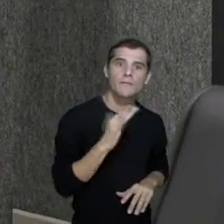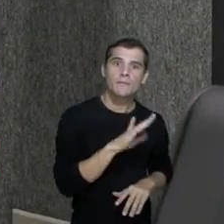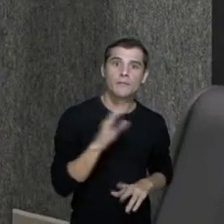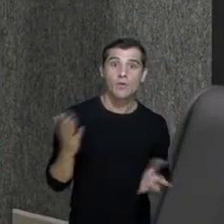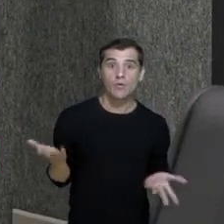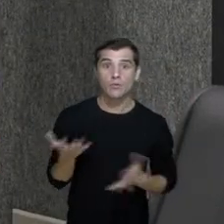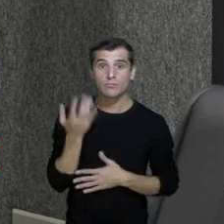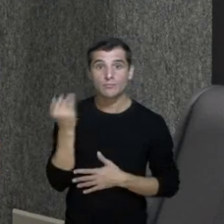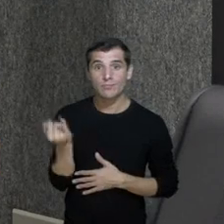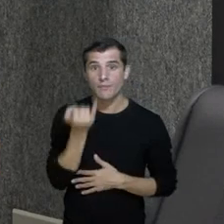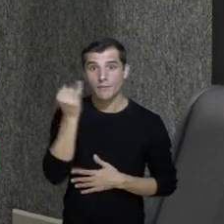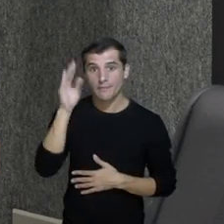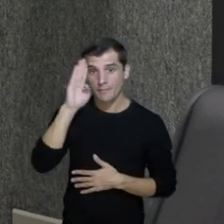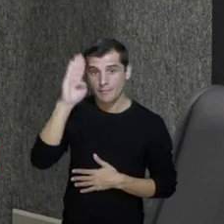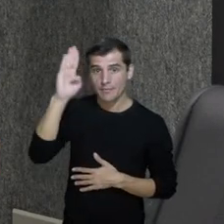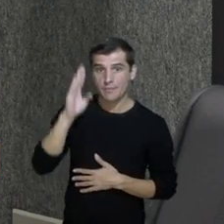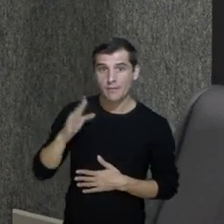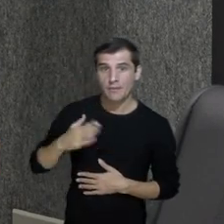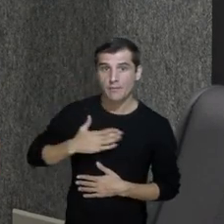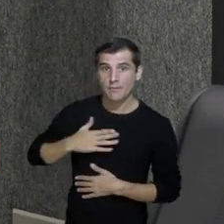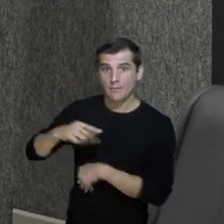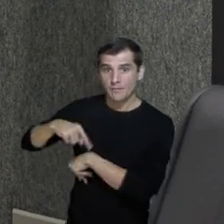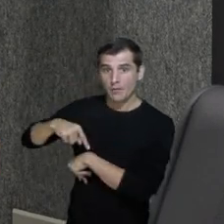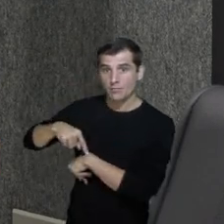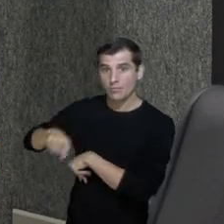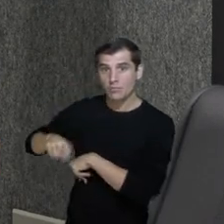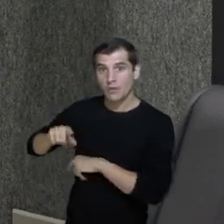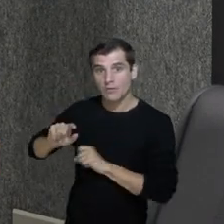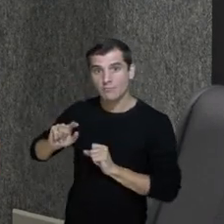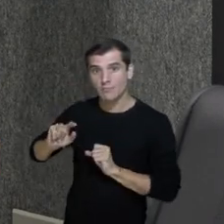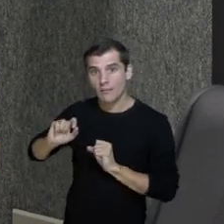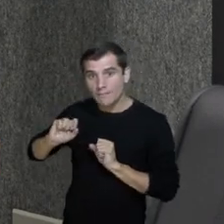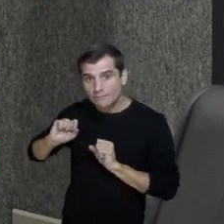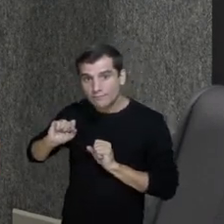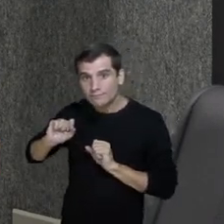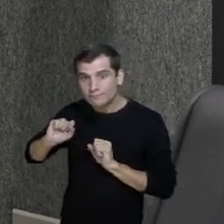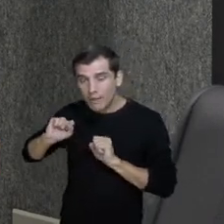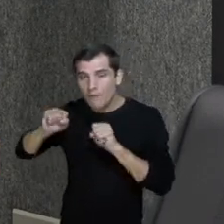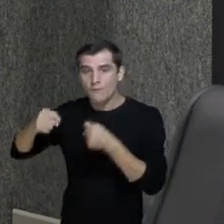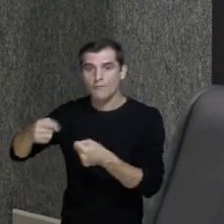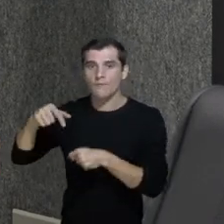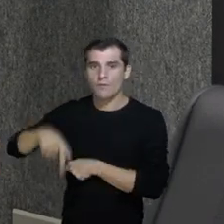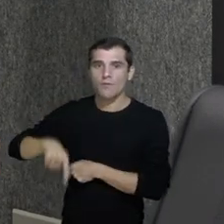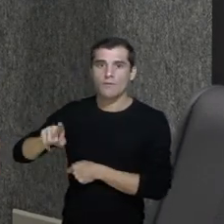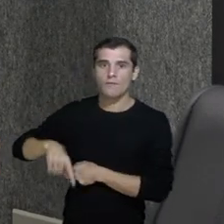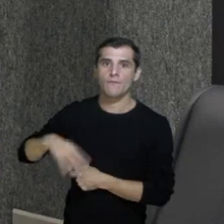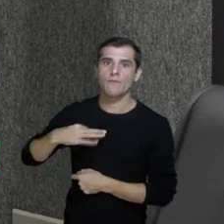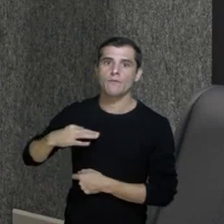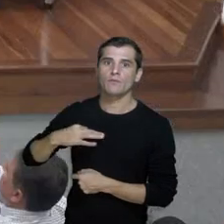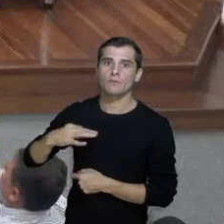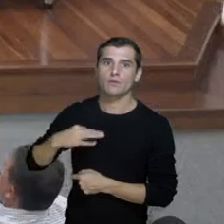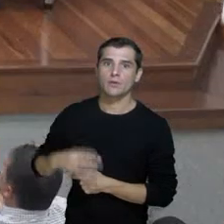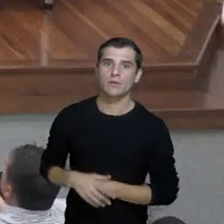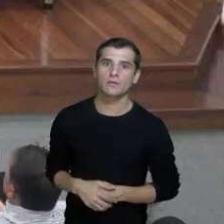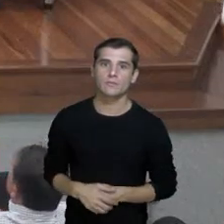principalmente no meu tempo que eu dedico é o voluntariado